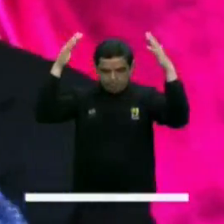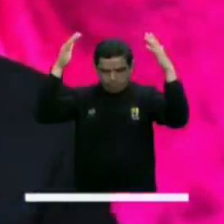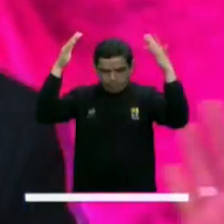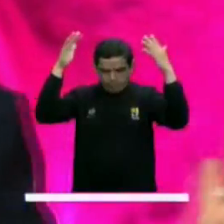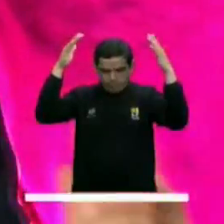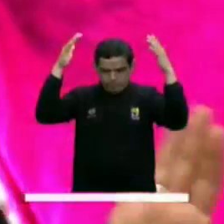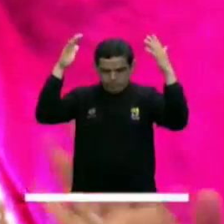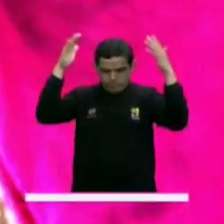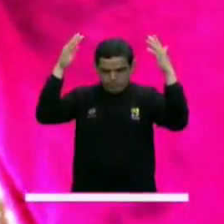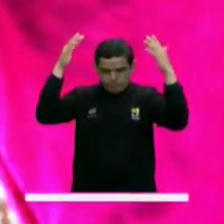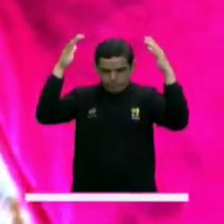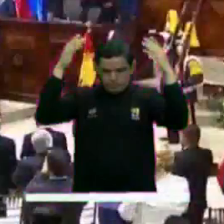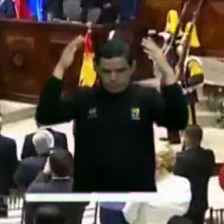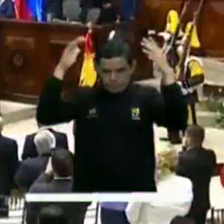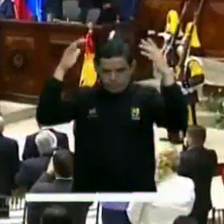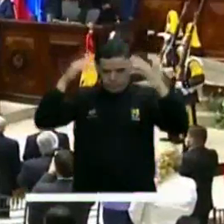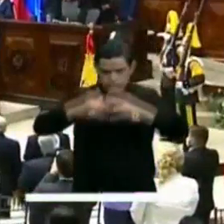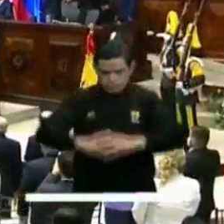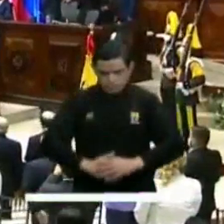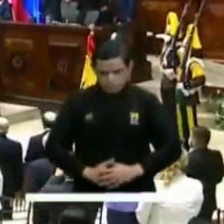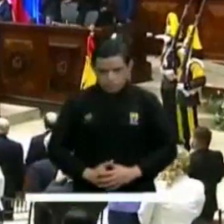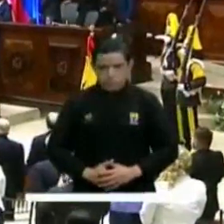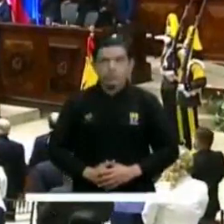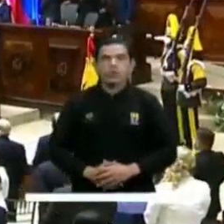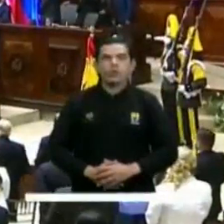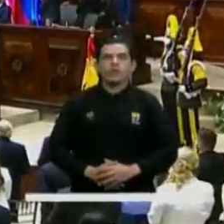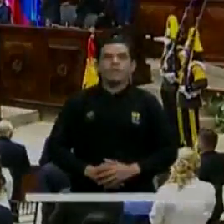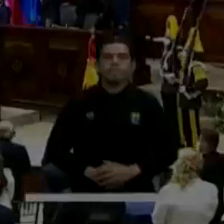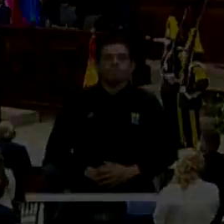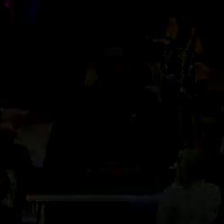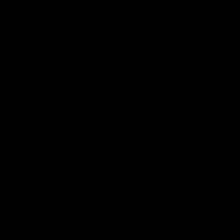para que o país se torne mais equitativo e próspero